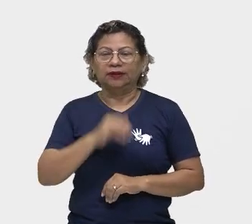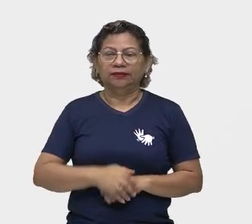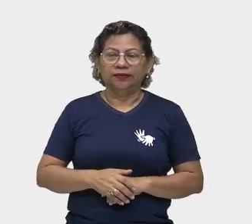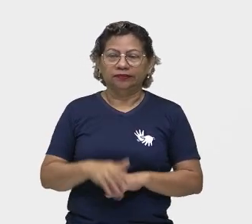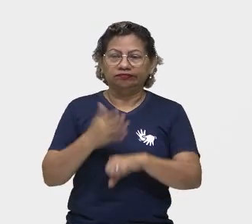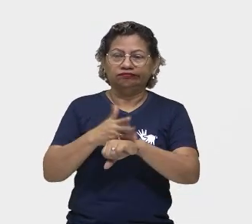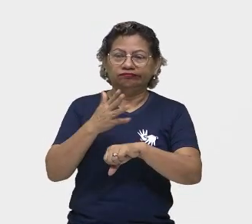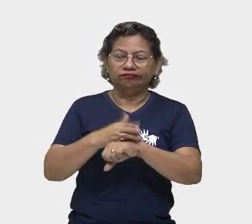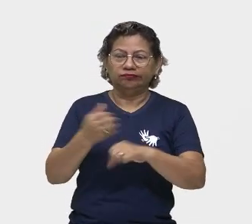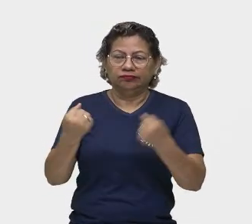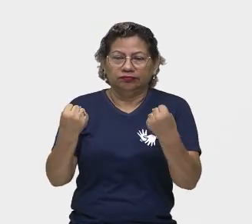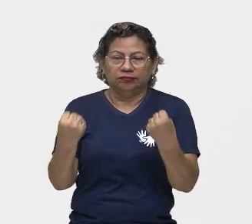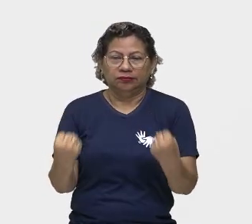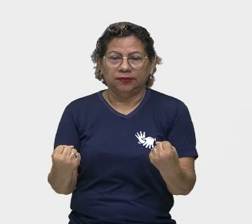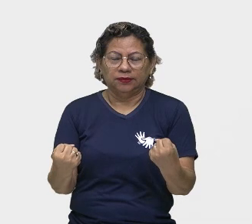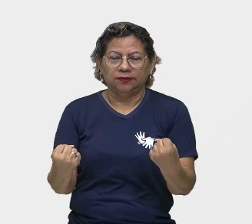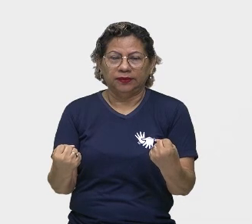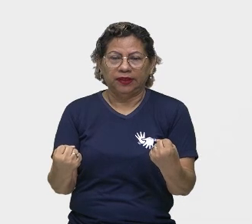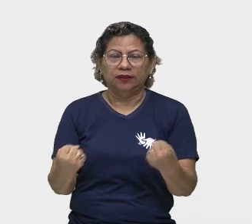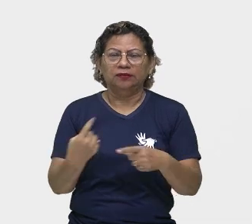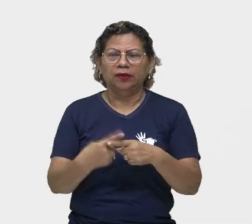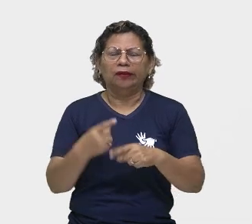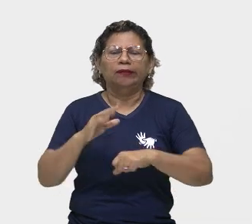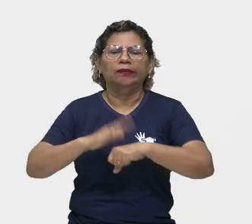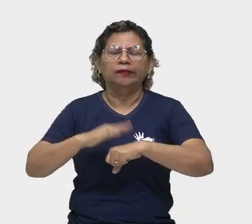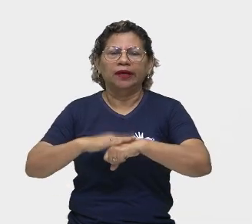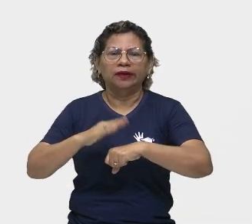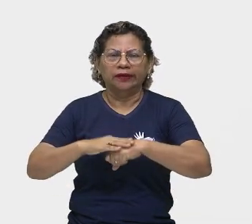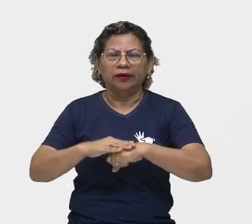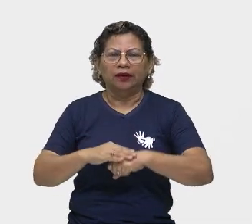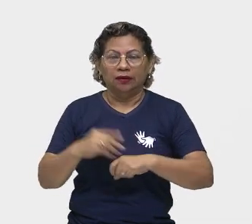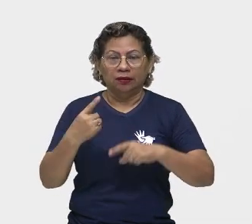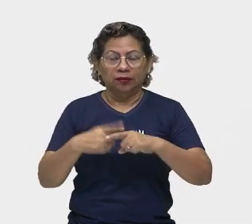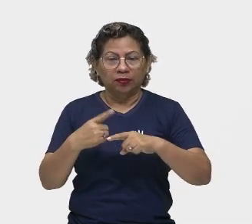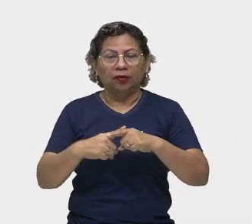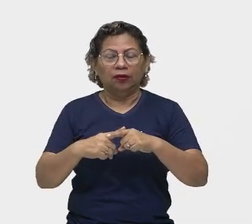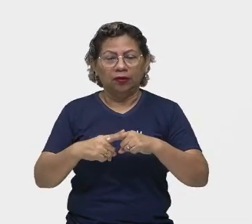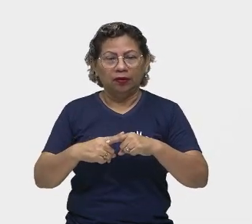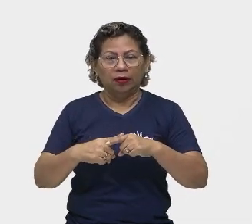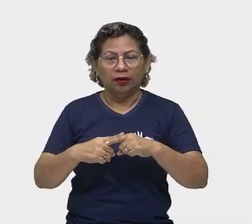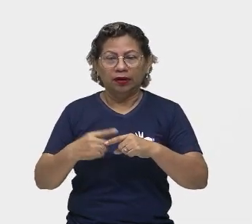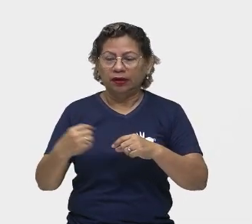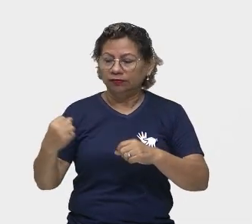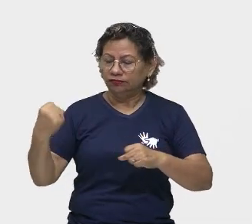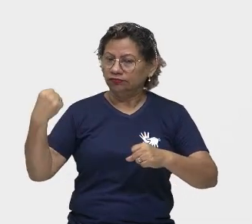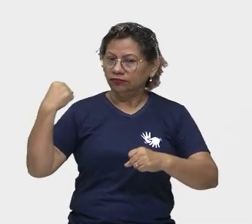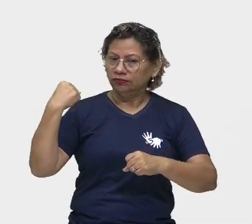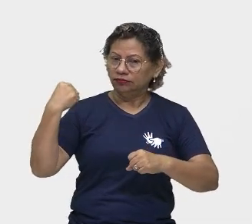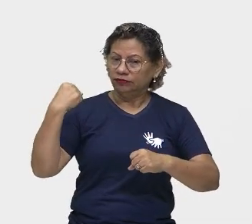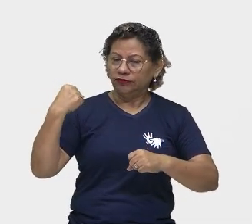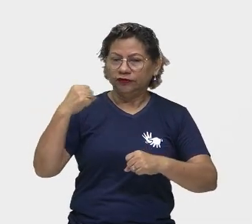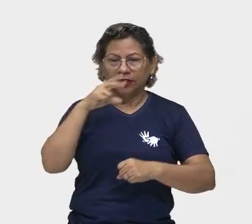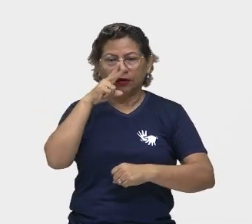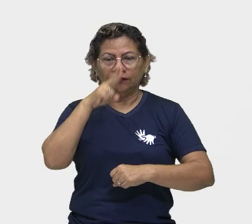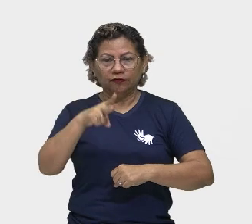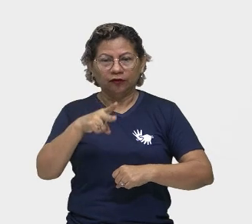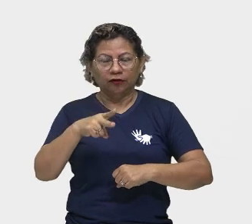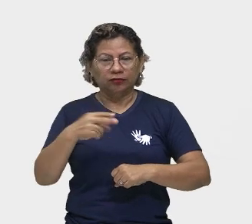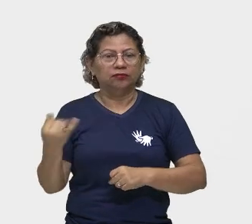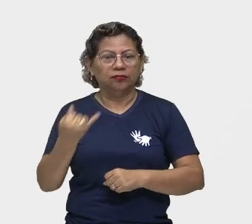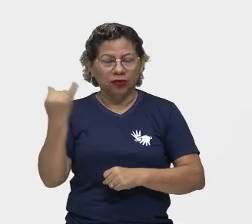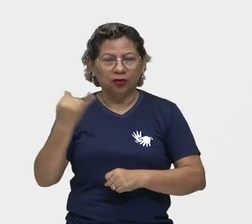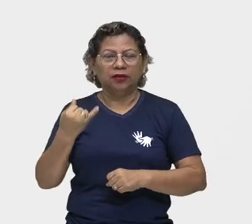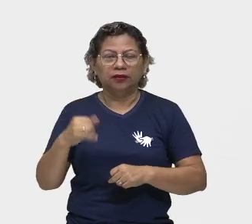são os melhores para os ossos porque os forçam a trabalhar contra a gravidade na importância de realizar atividade física